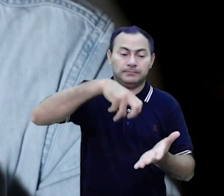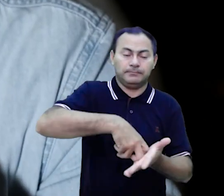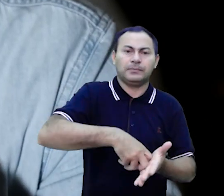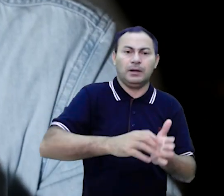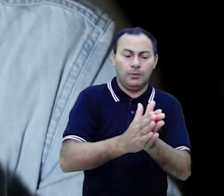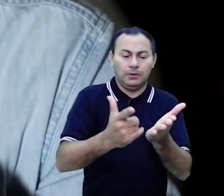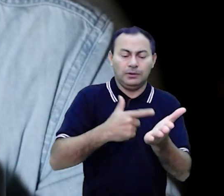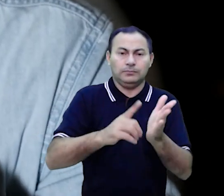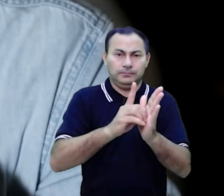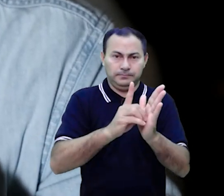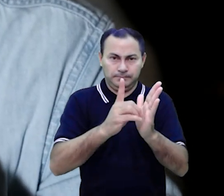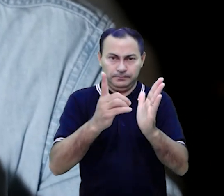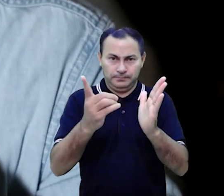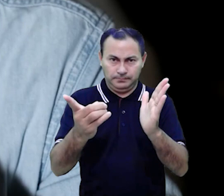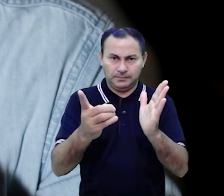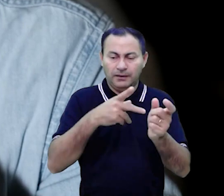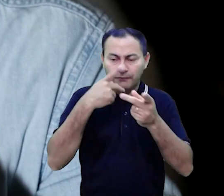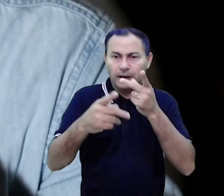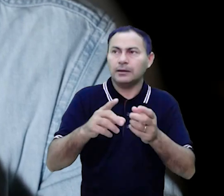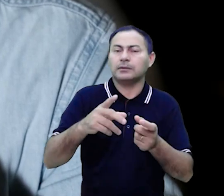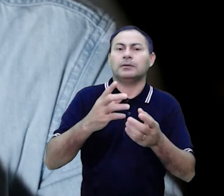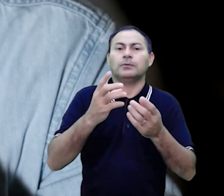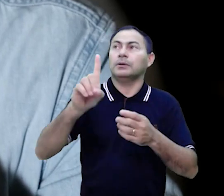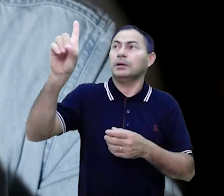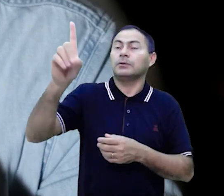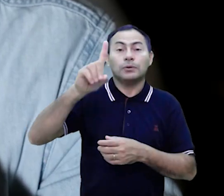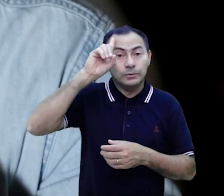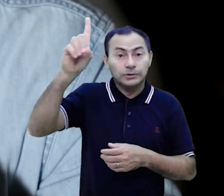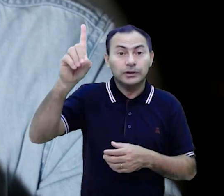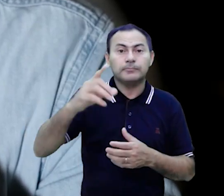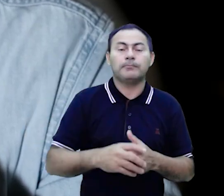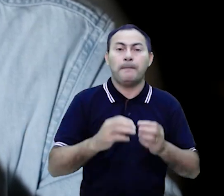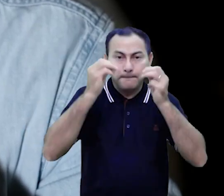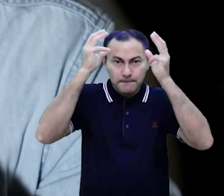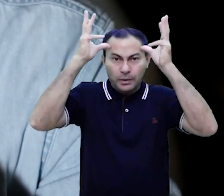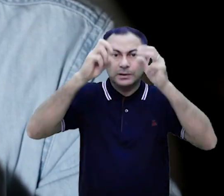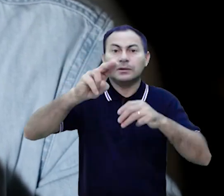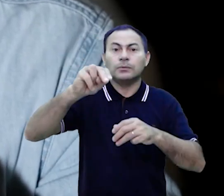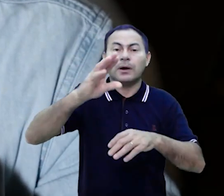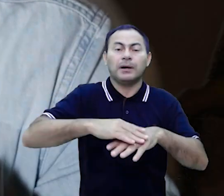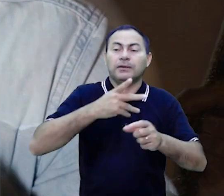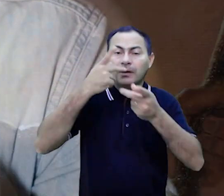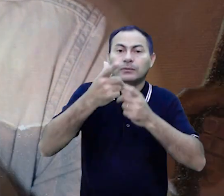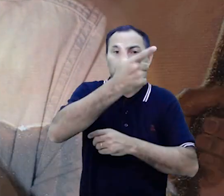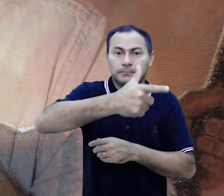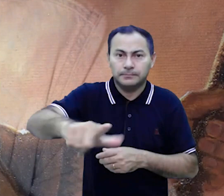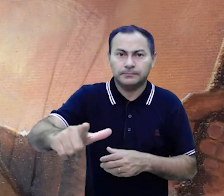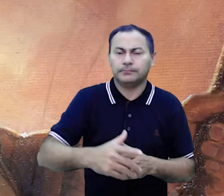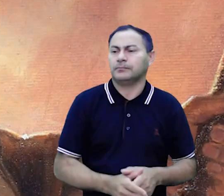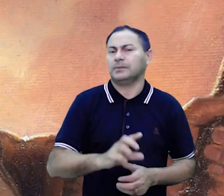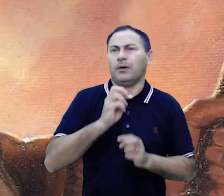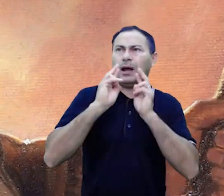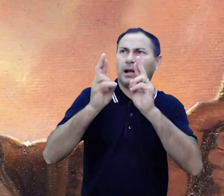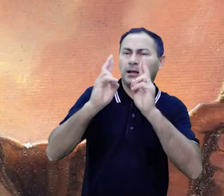seu castigo. O livro de Deuteronômio diz somente que ele falou sobre isso com Deus um dia, e Moisés nunca mais tocou no assunto